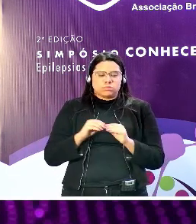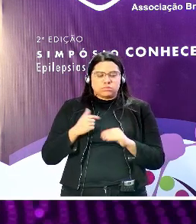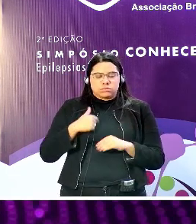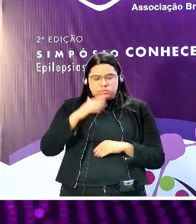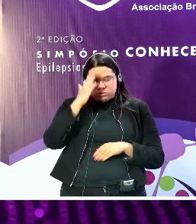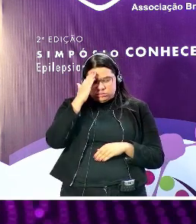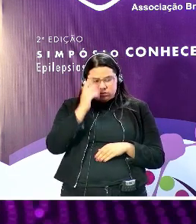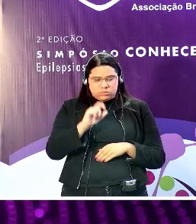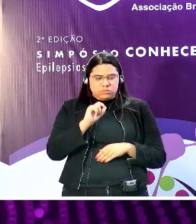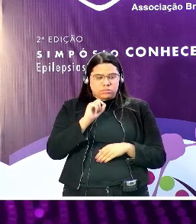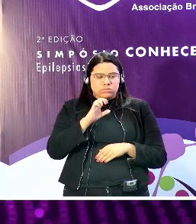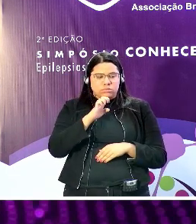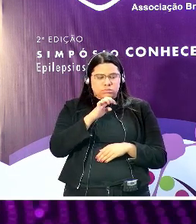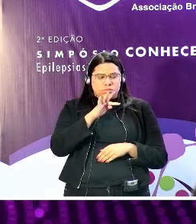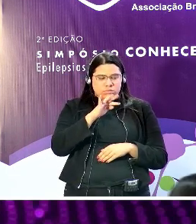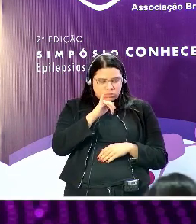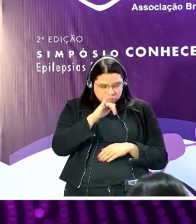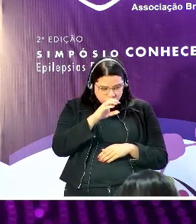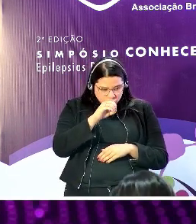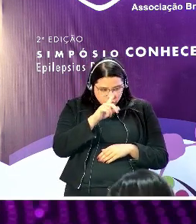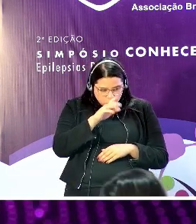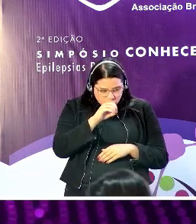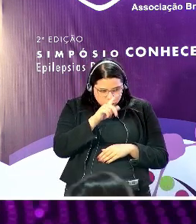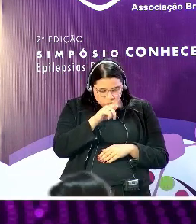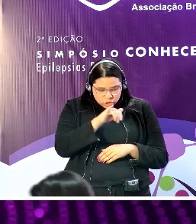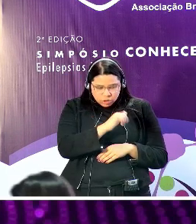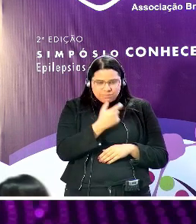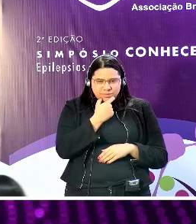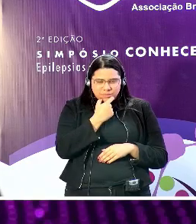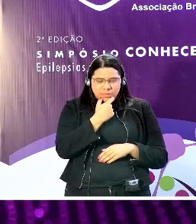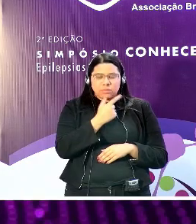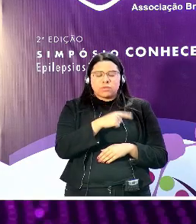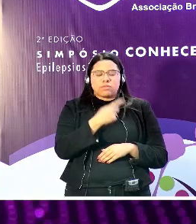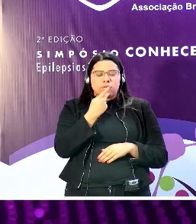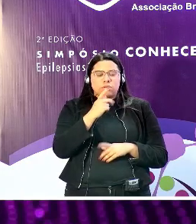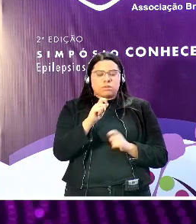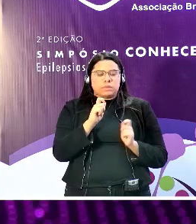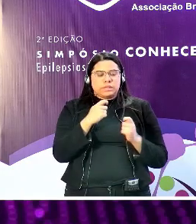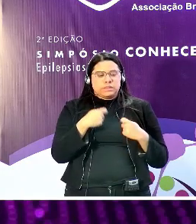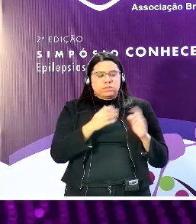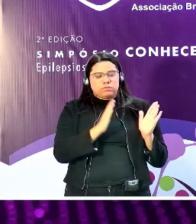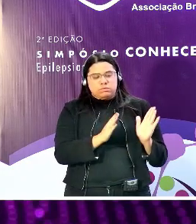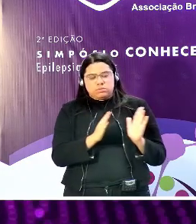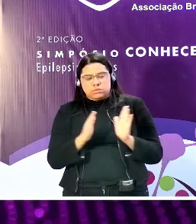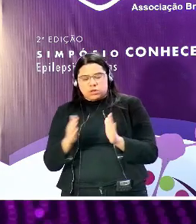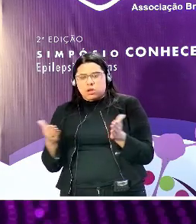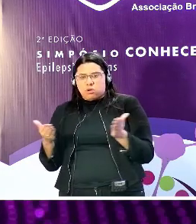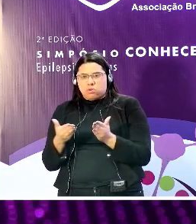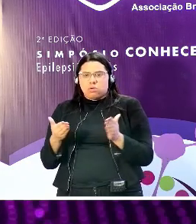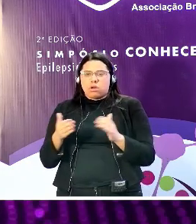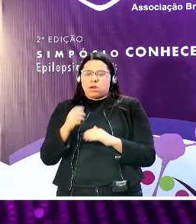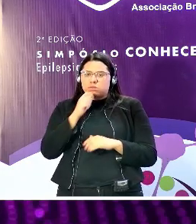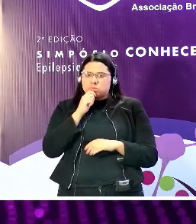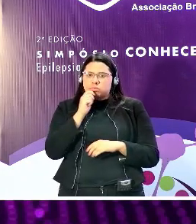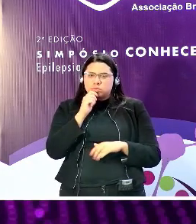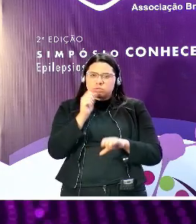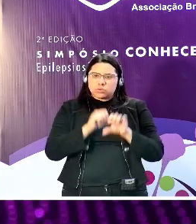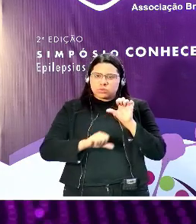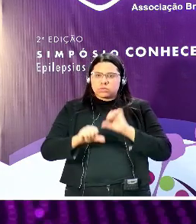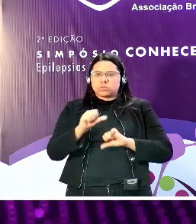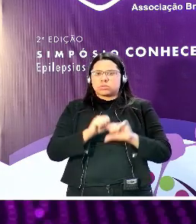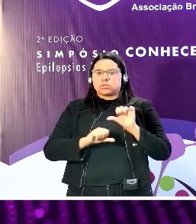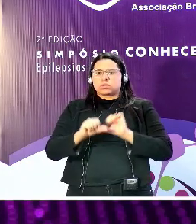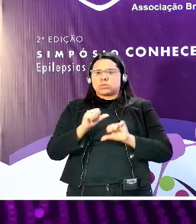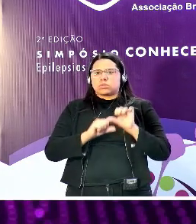ideologia precisa passar por esse primeiro segmento. A gente está fazendo essa modulação para que a gente tenha